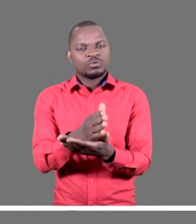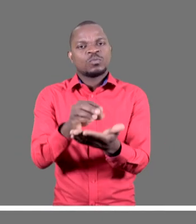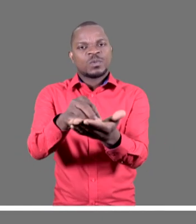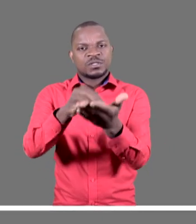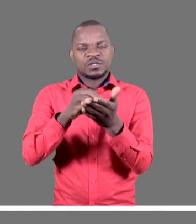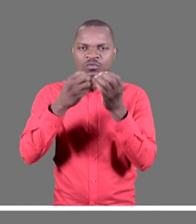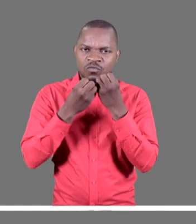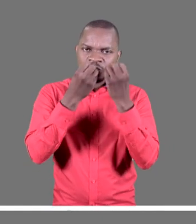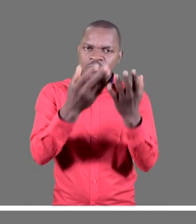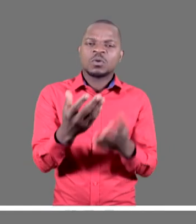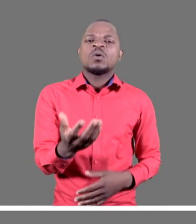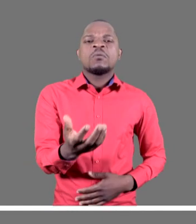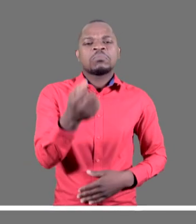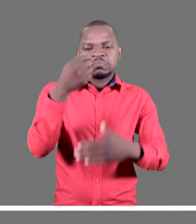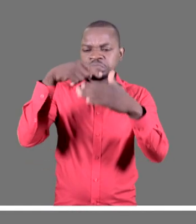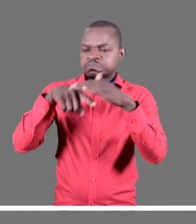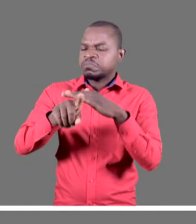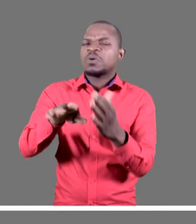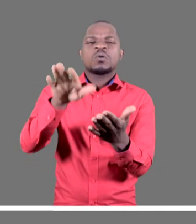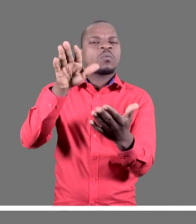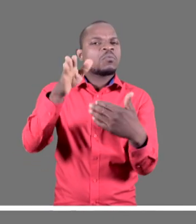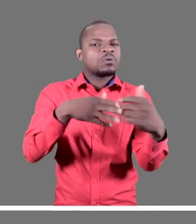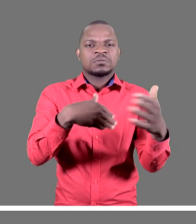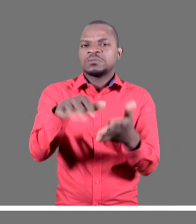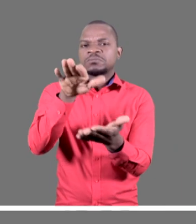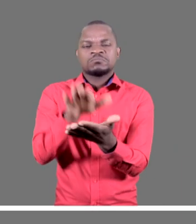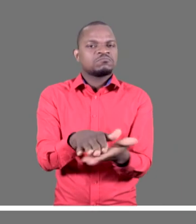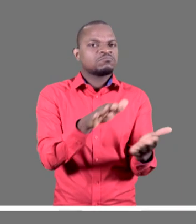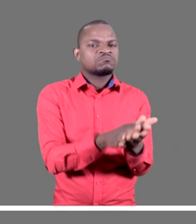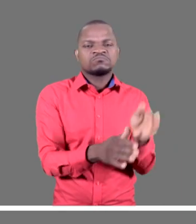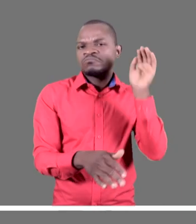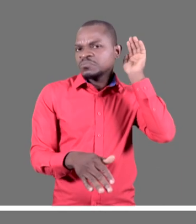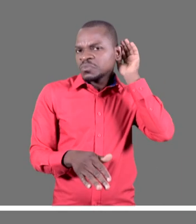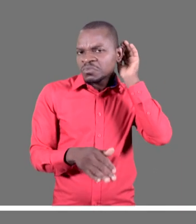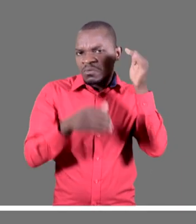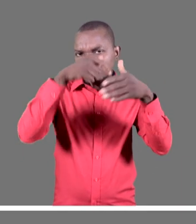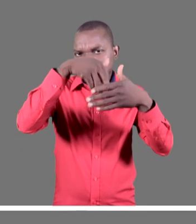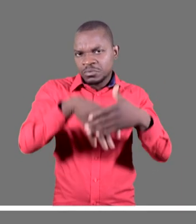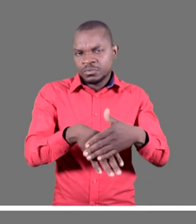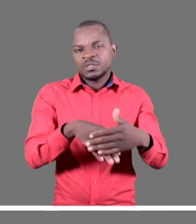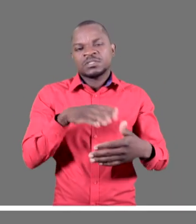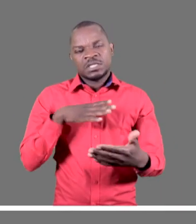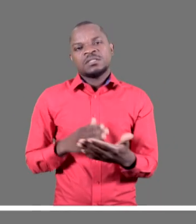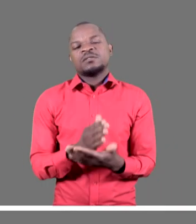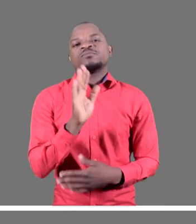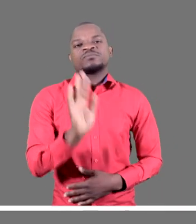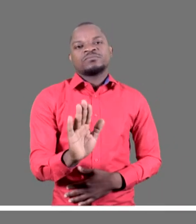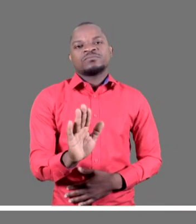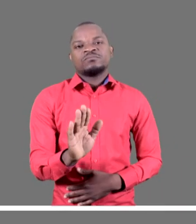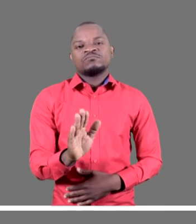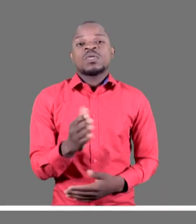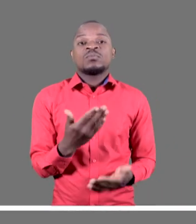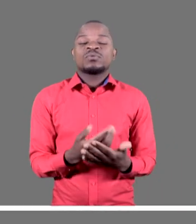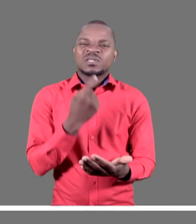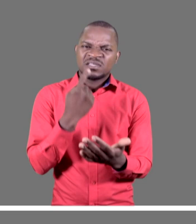surdo tem o direito de ir onde quiser e buscar os serviços básicos, seja qual for, tem o seu direito. Então, há que